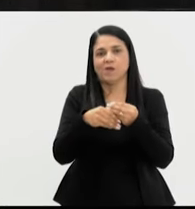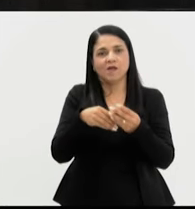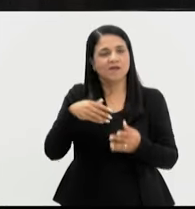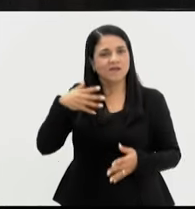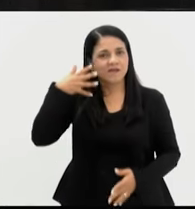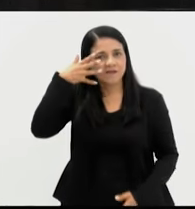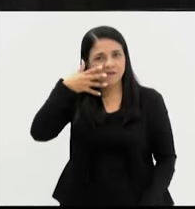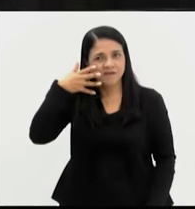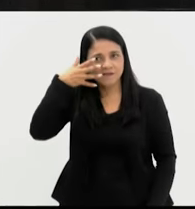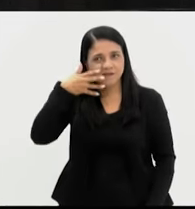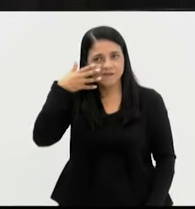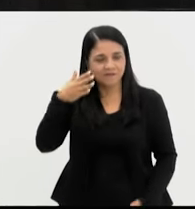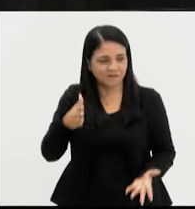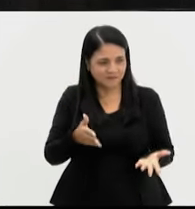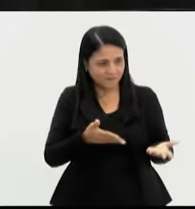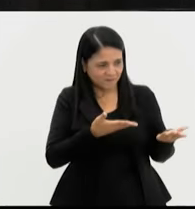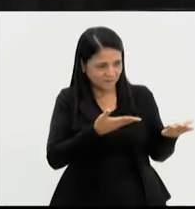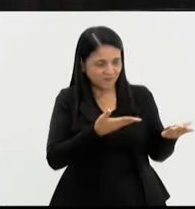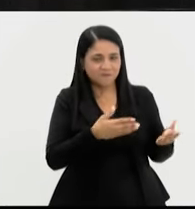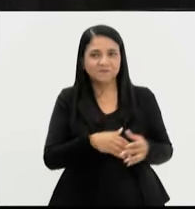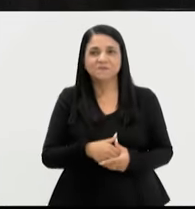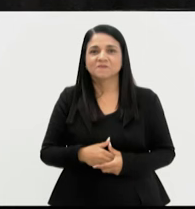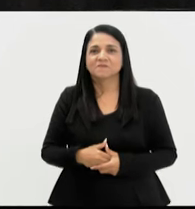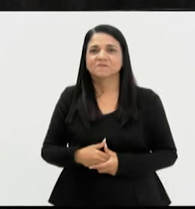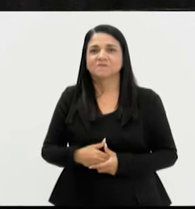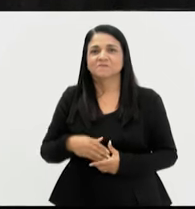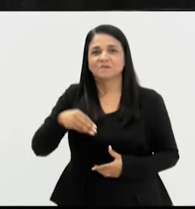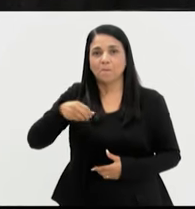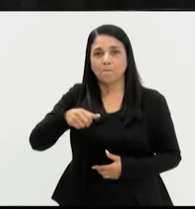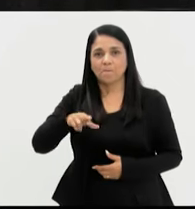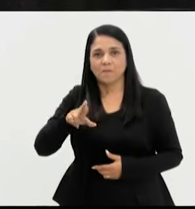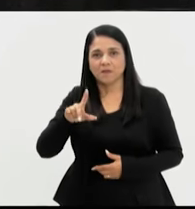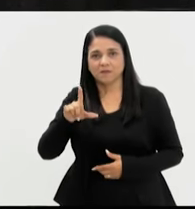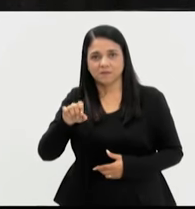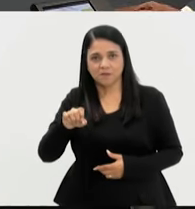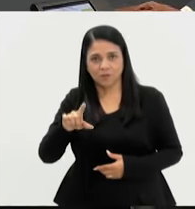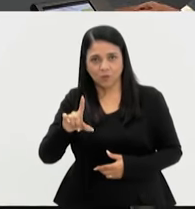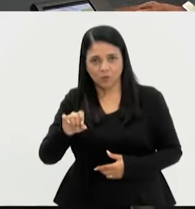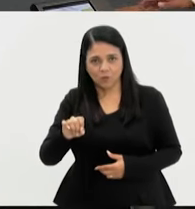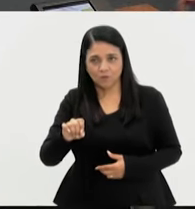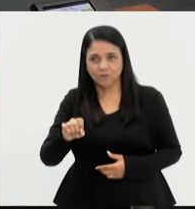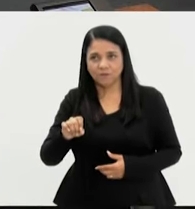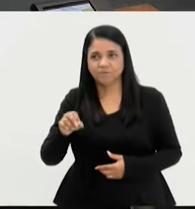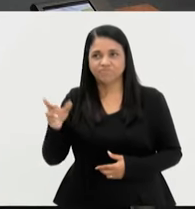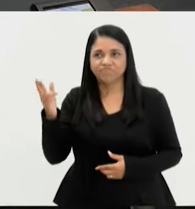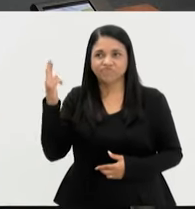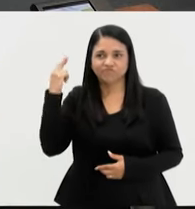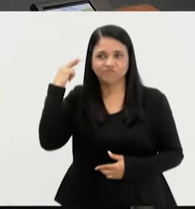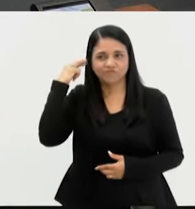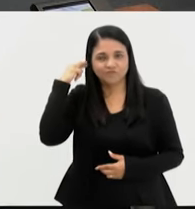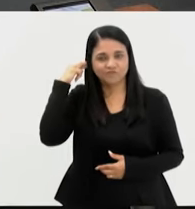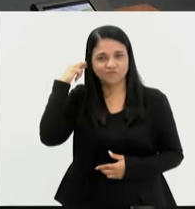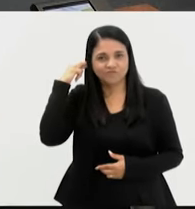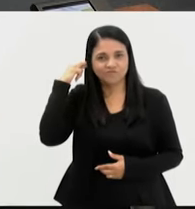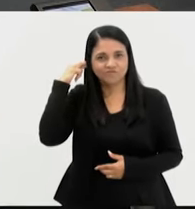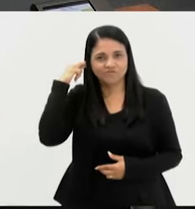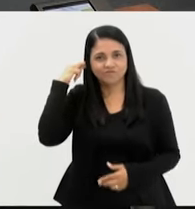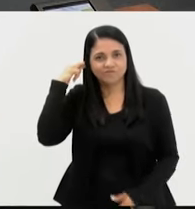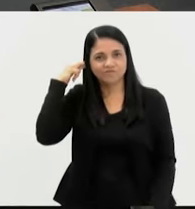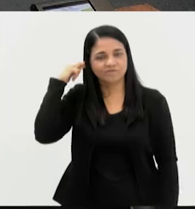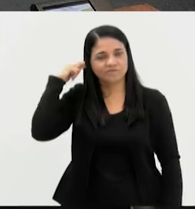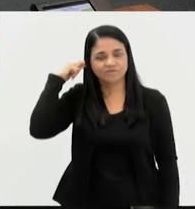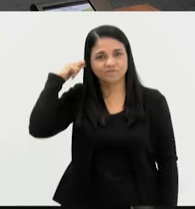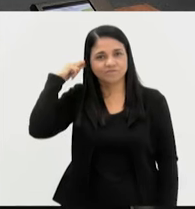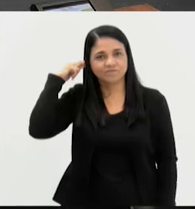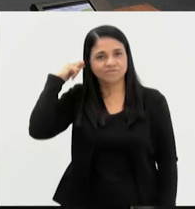perfeitamente mar eu quero dizer sou solidário ao senhor né E todos os deputados que lutam aí essa